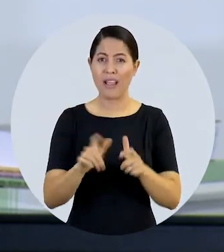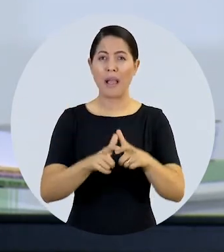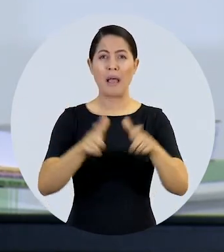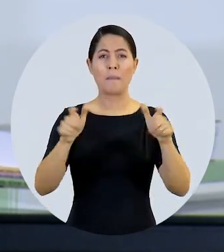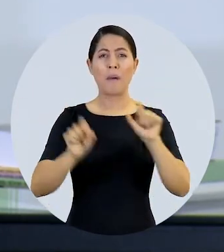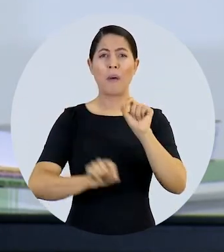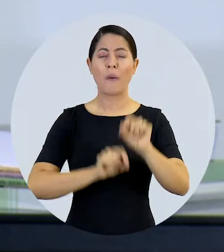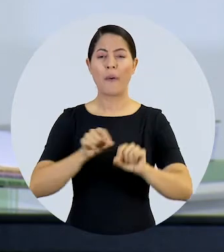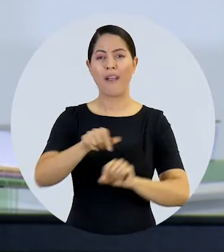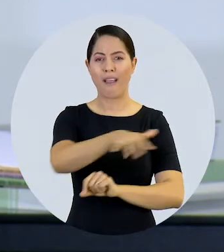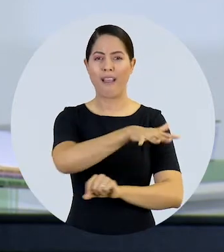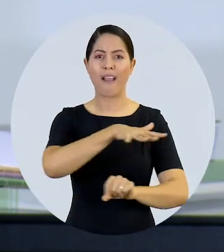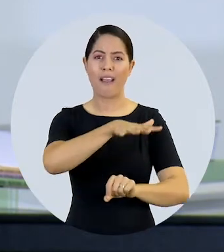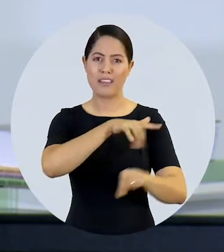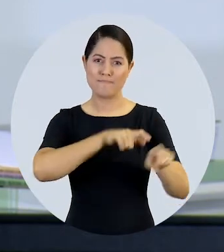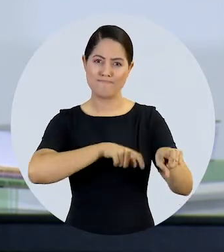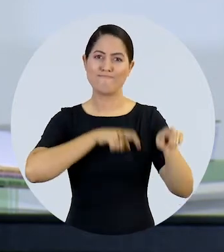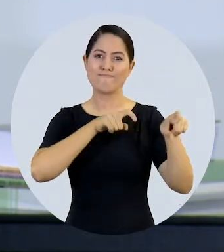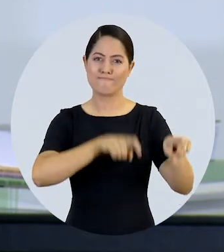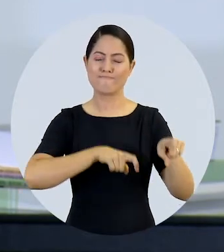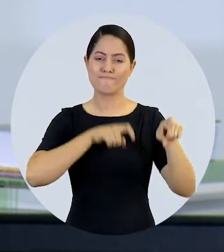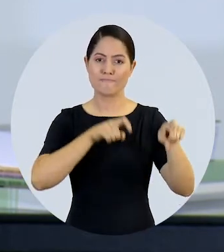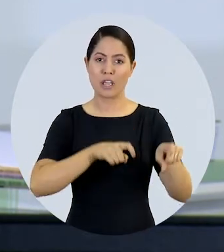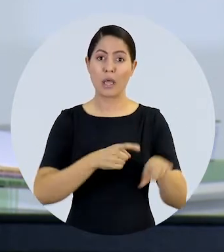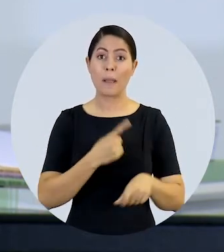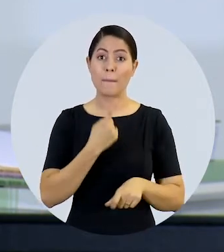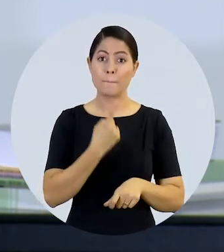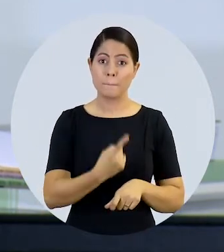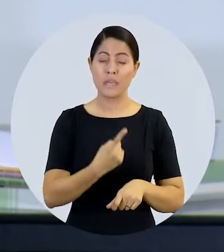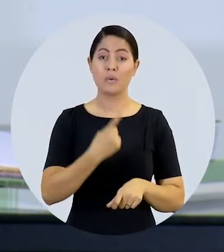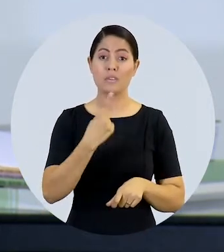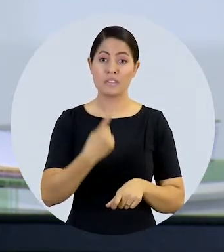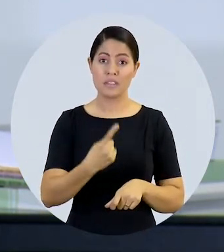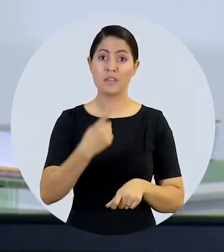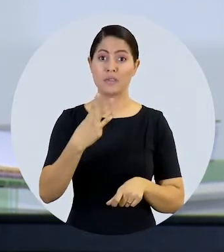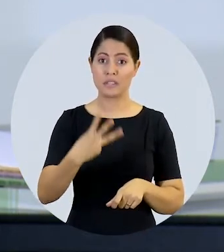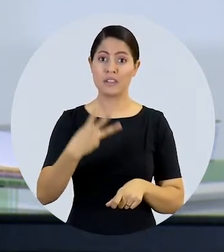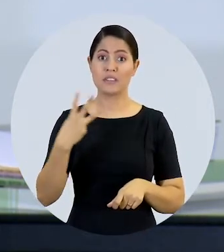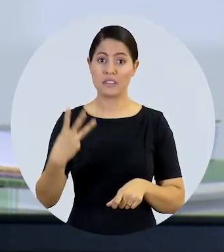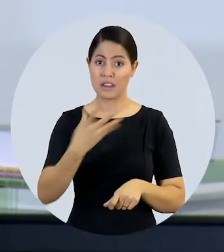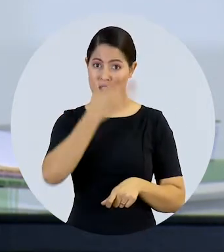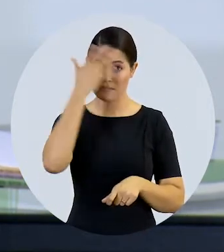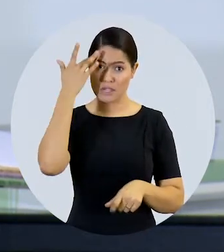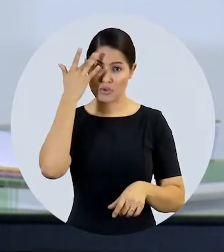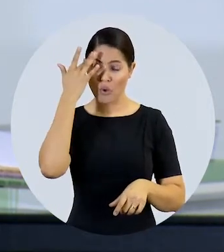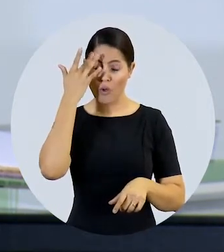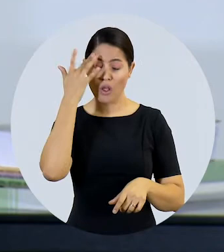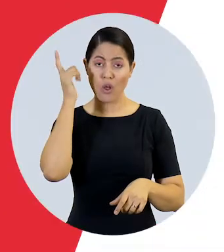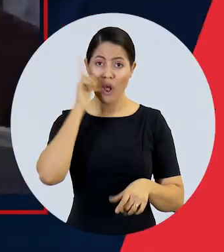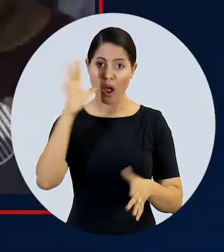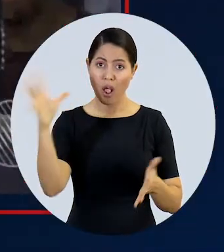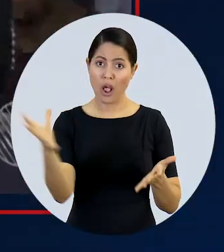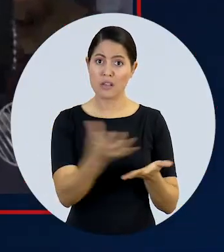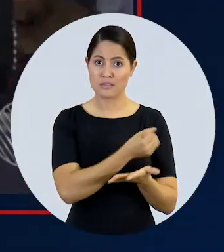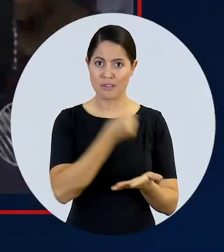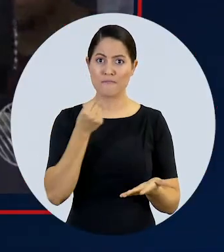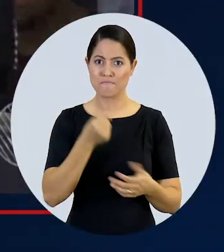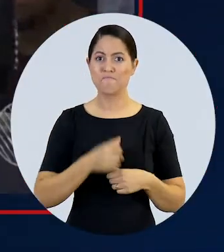trabalhadores estava em áreas rurais. Foram resgatadas 1.133 pessoas.